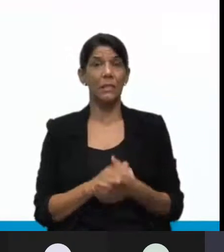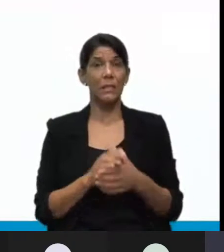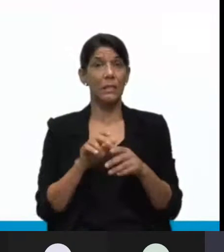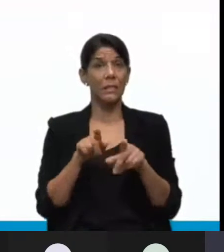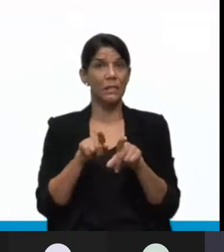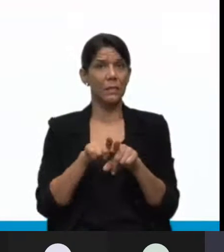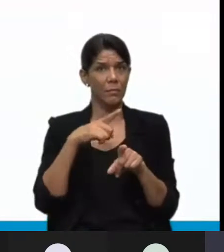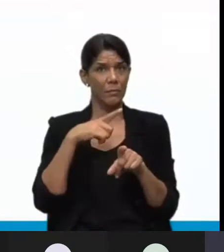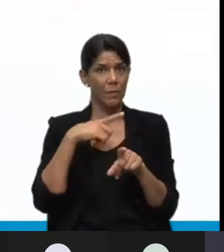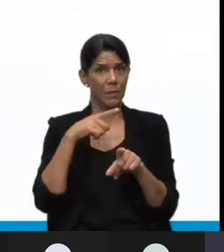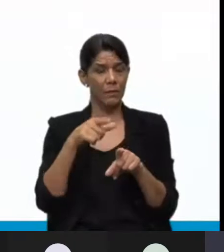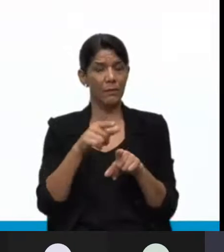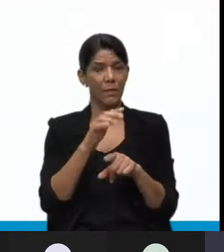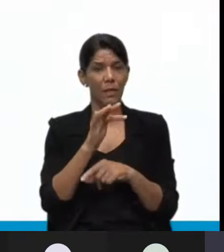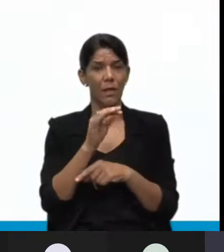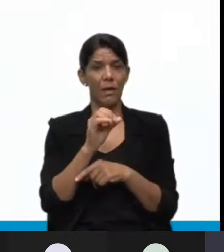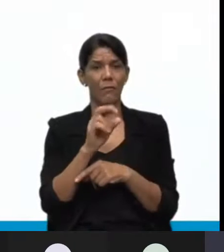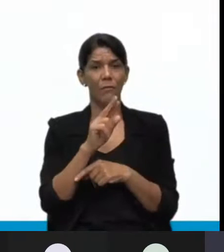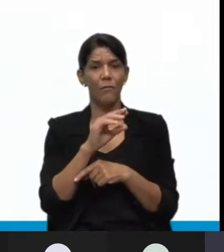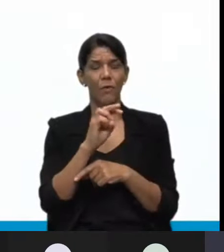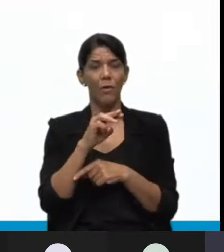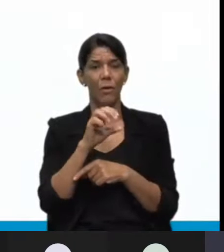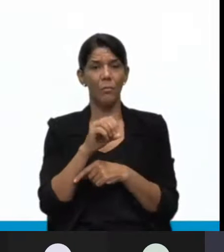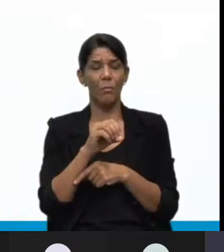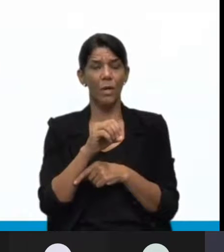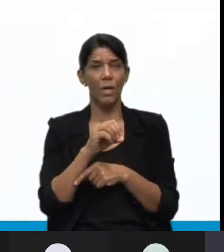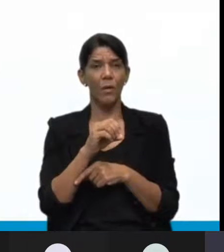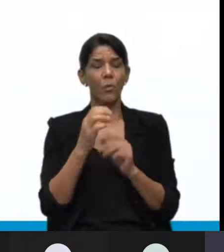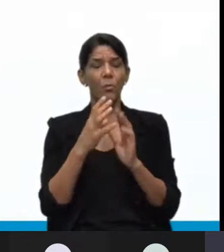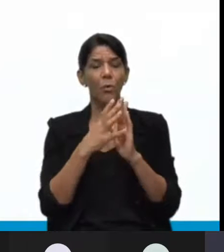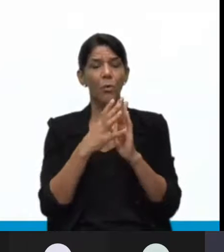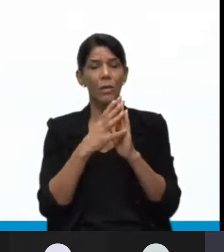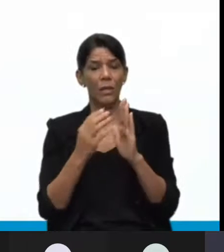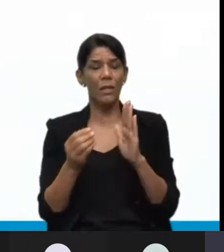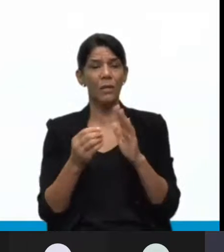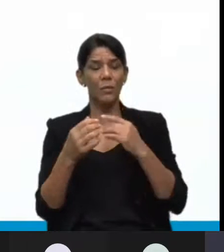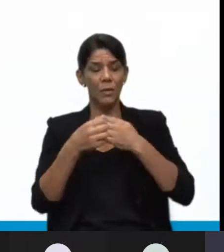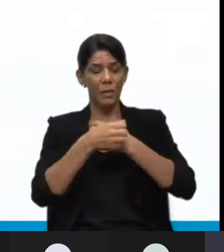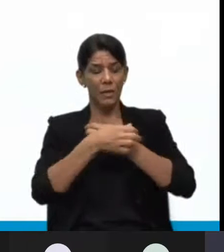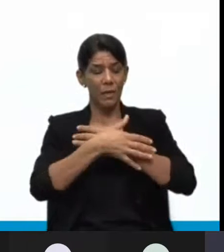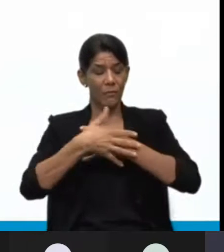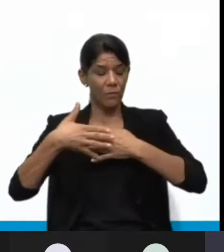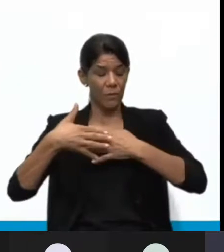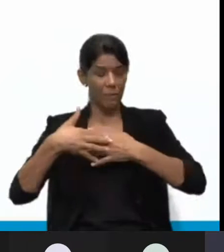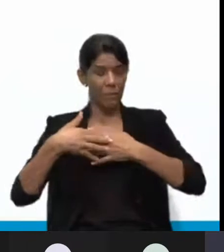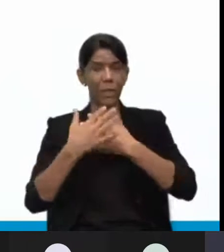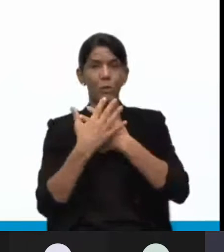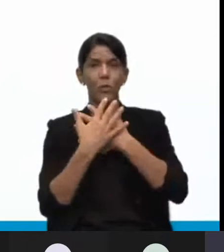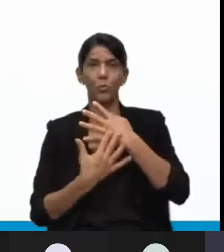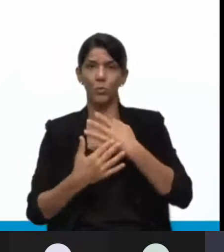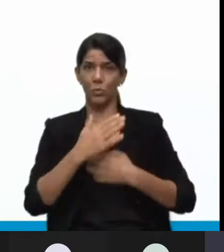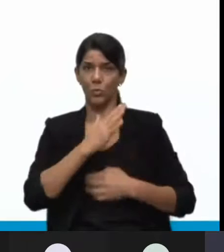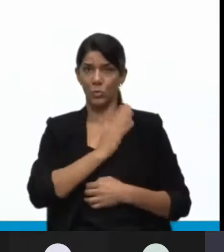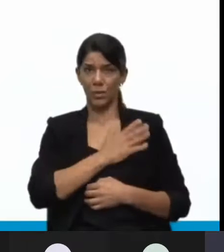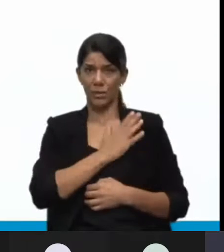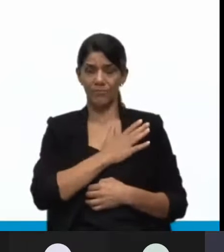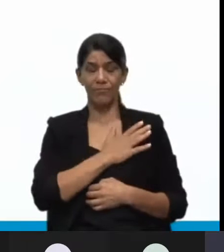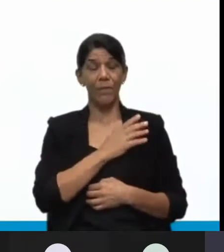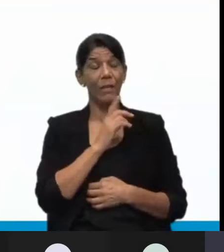E também aqui a forma, né? A morfologia da fibra muscular cardíaca,